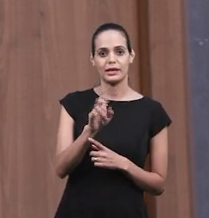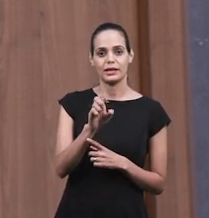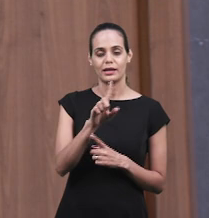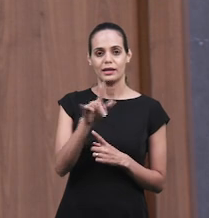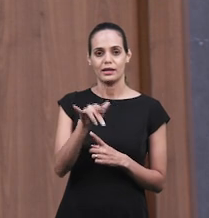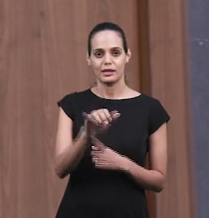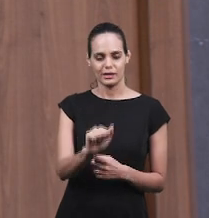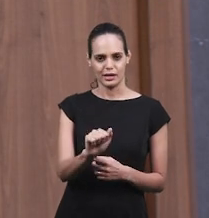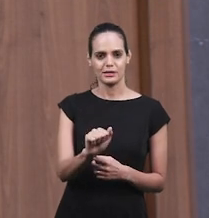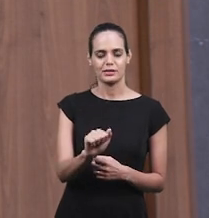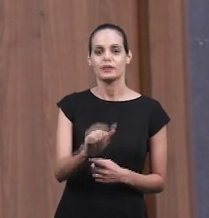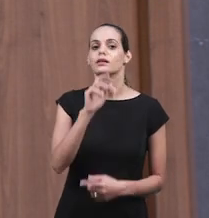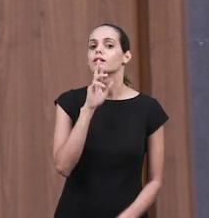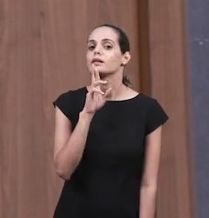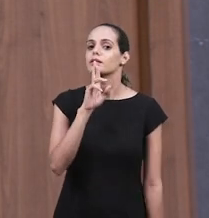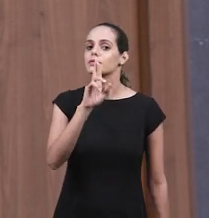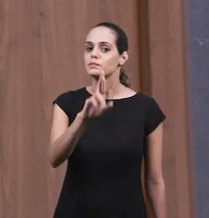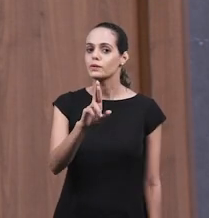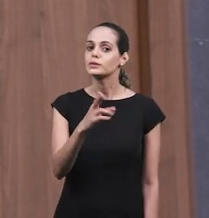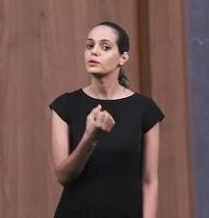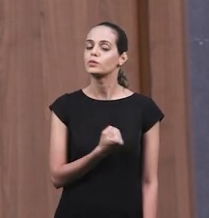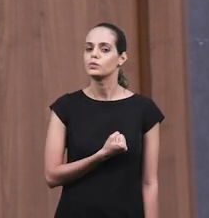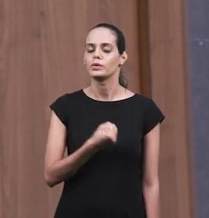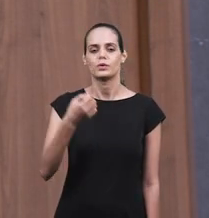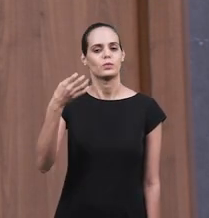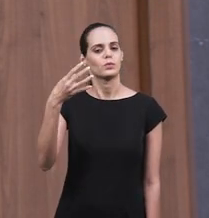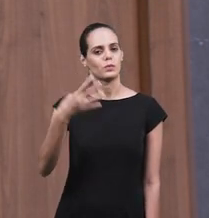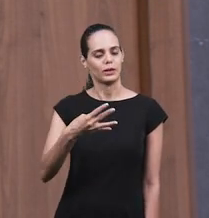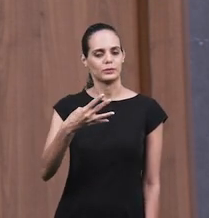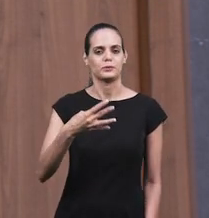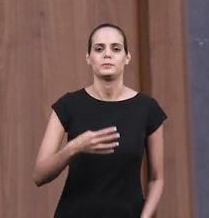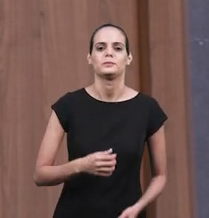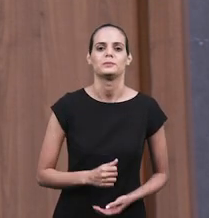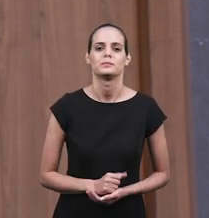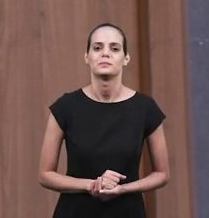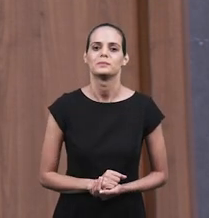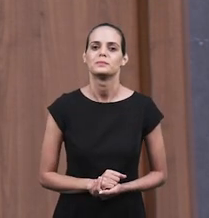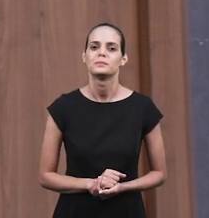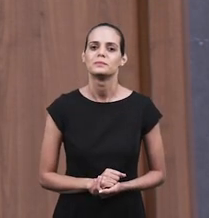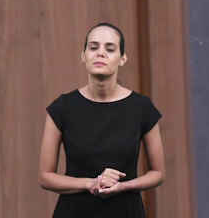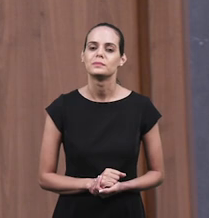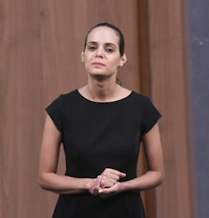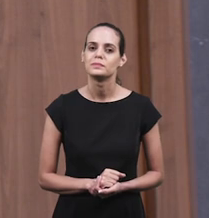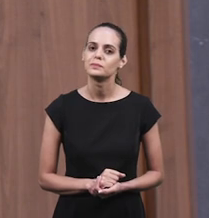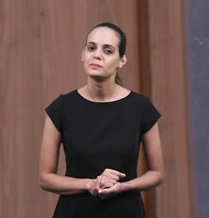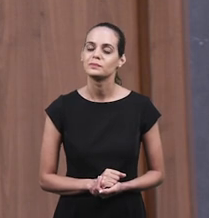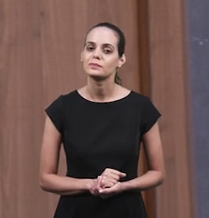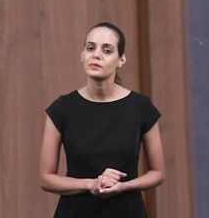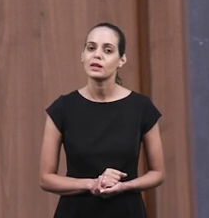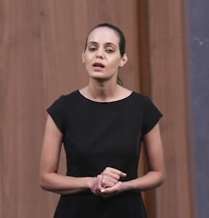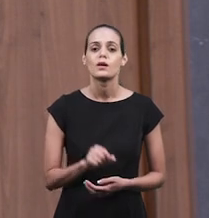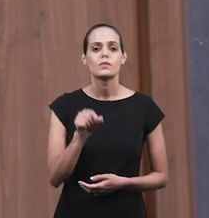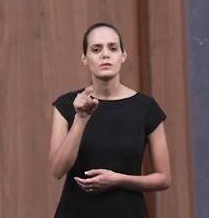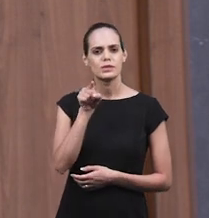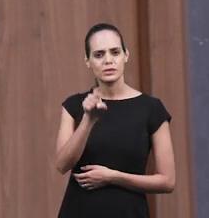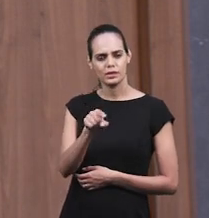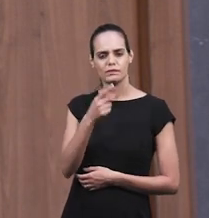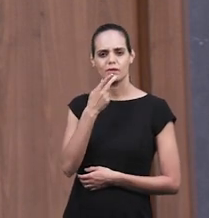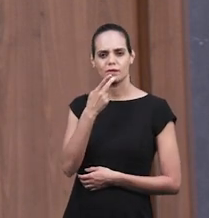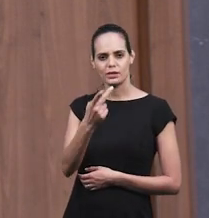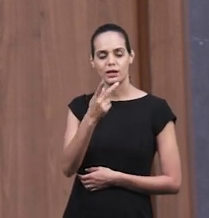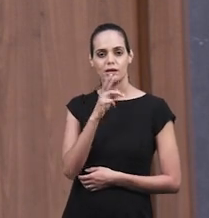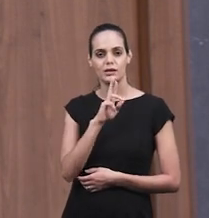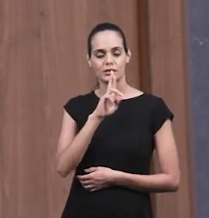dizer sobre a resposta número 4. E também a Ruth, você vai dar essa resposta número